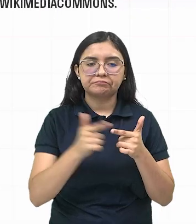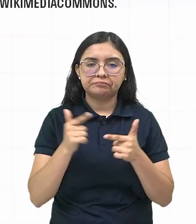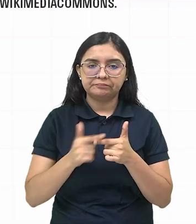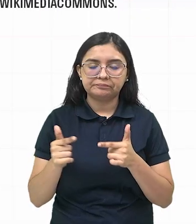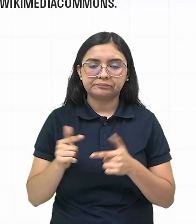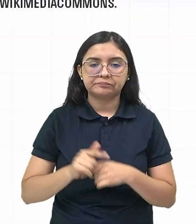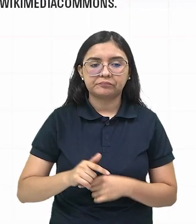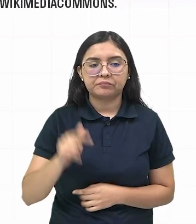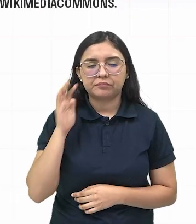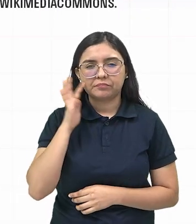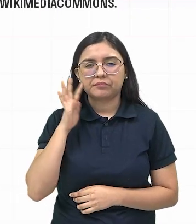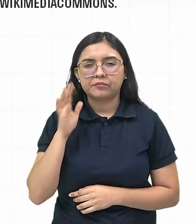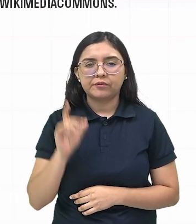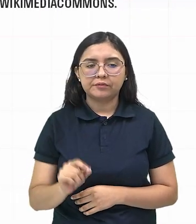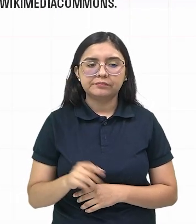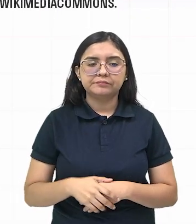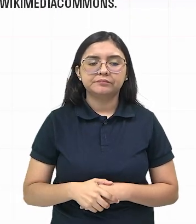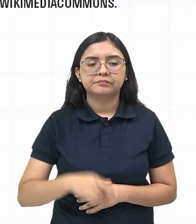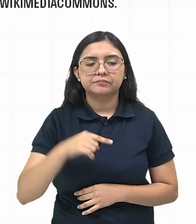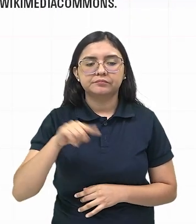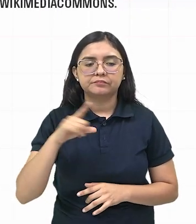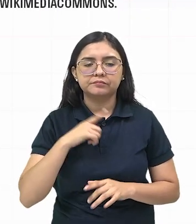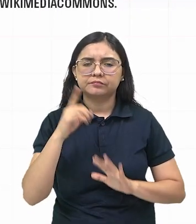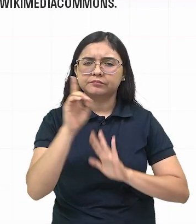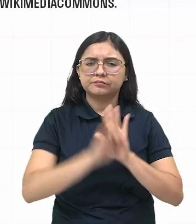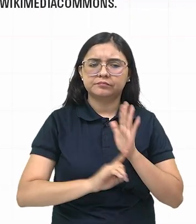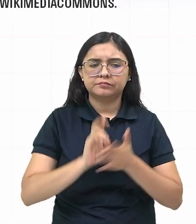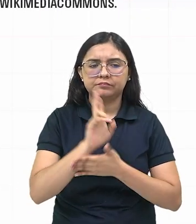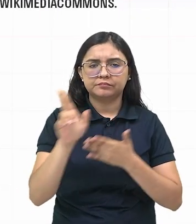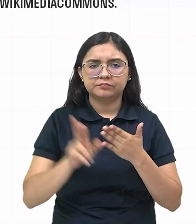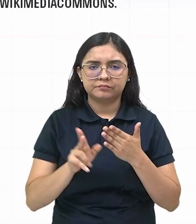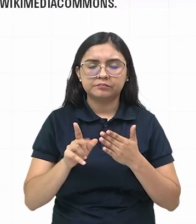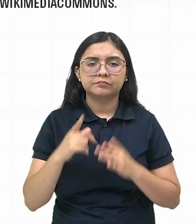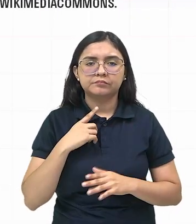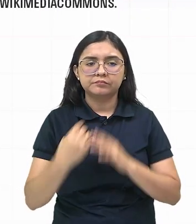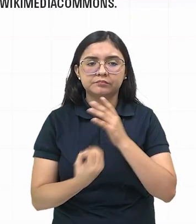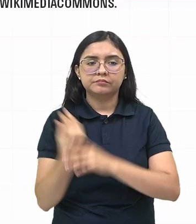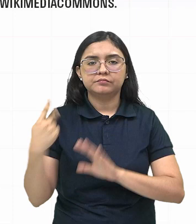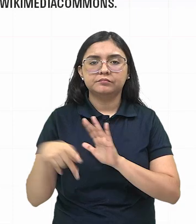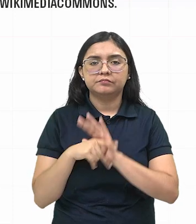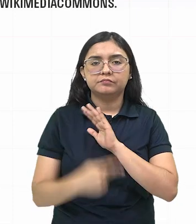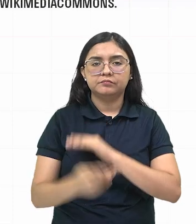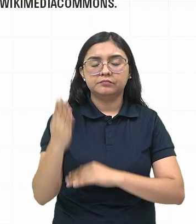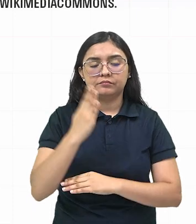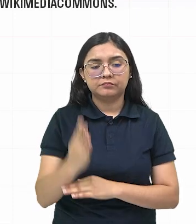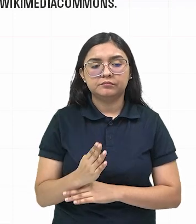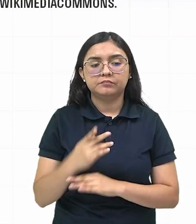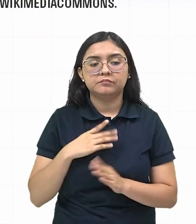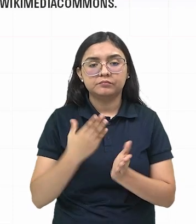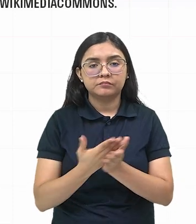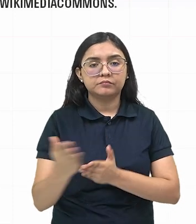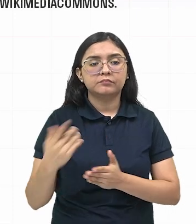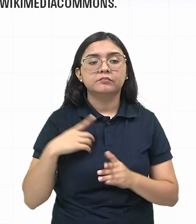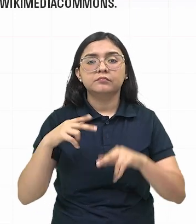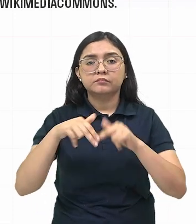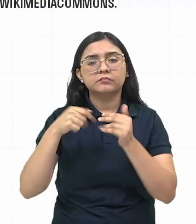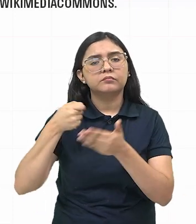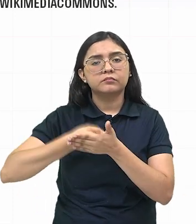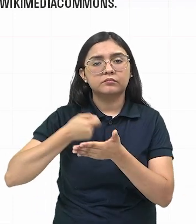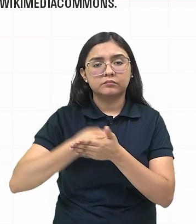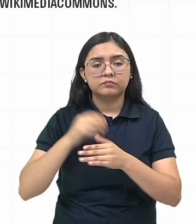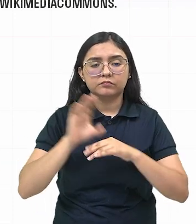problemas. Imagina, né, uma série de direitos que apareceram aí no Brasil, eles vieram a partir de muita luta.